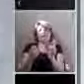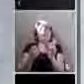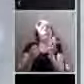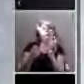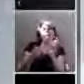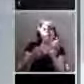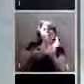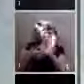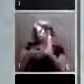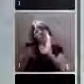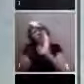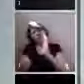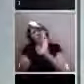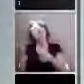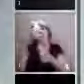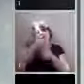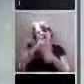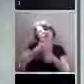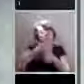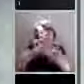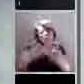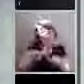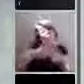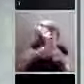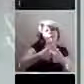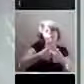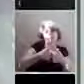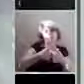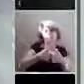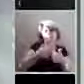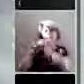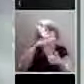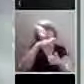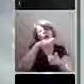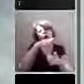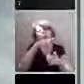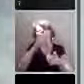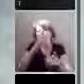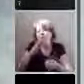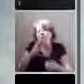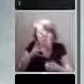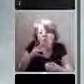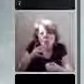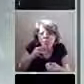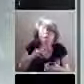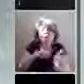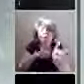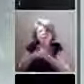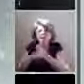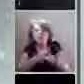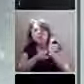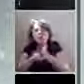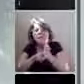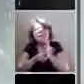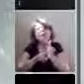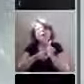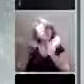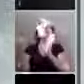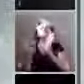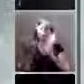que tudo é relevante, né? E se não é, eu acho que não poderia ser falado dessa forma.